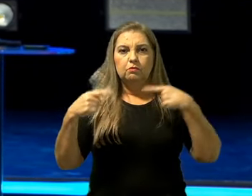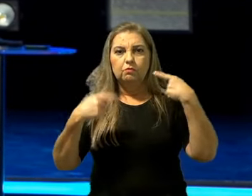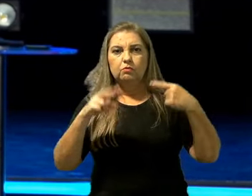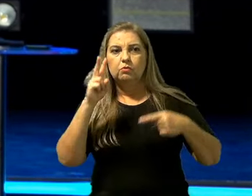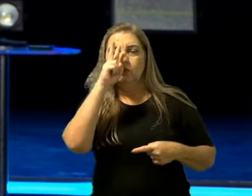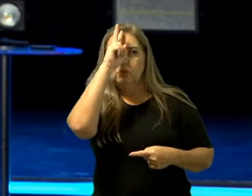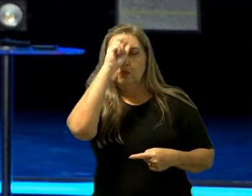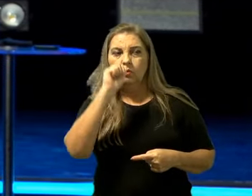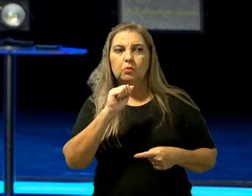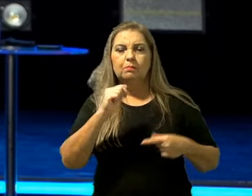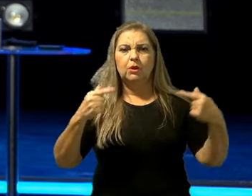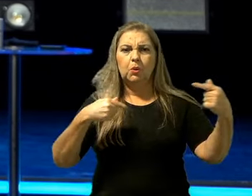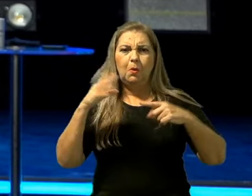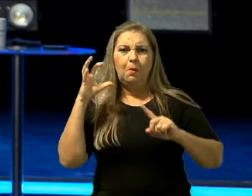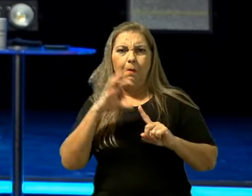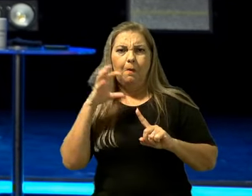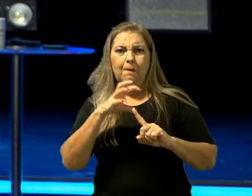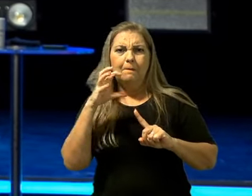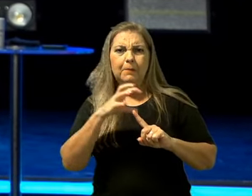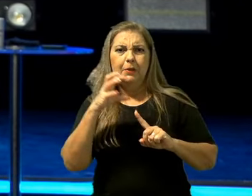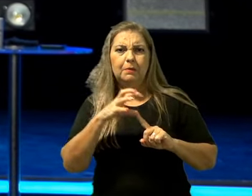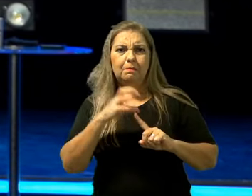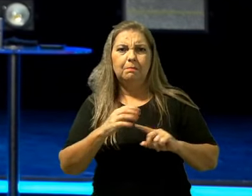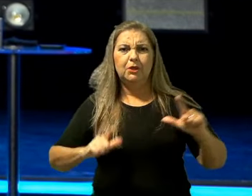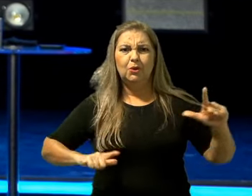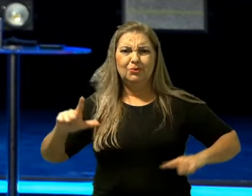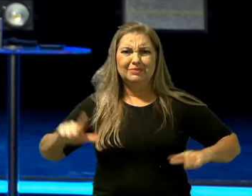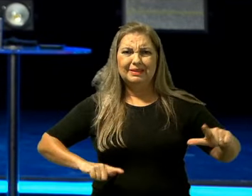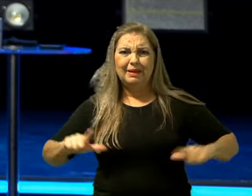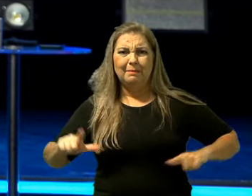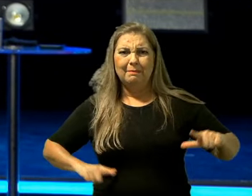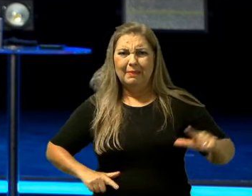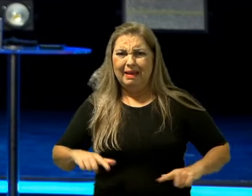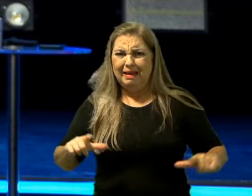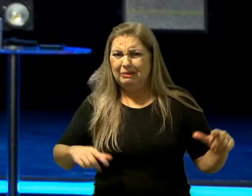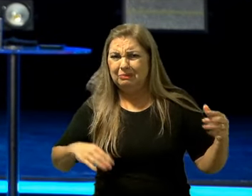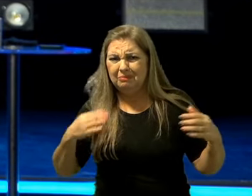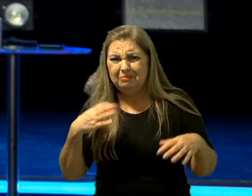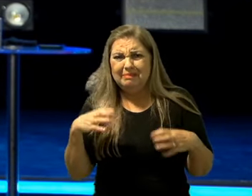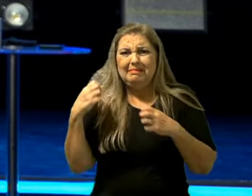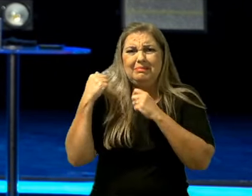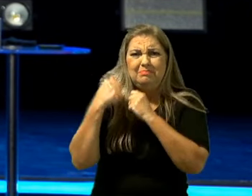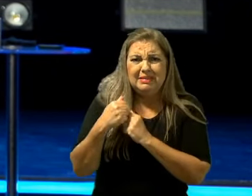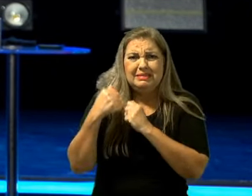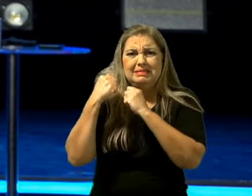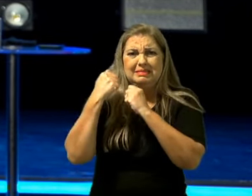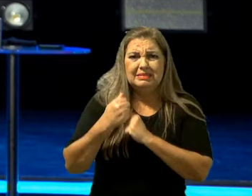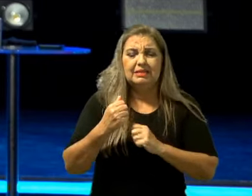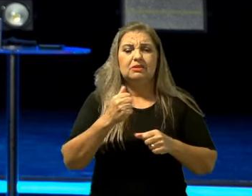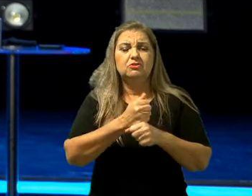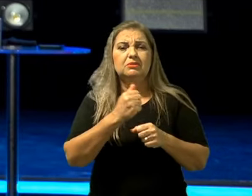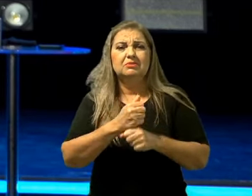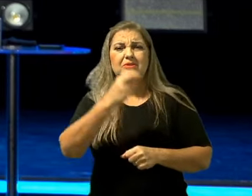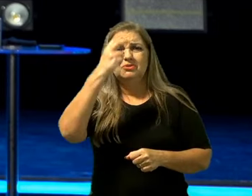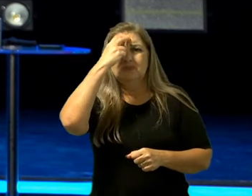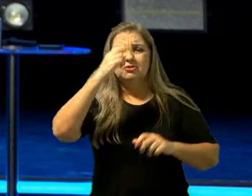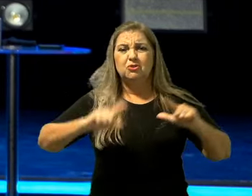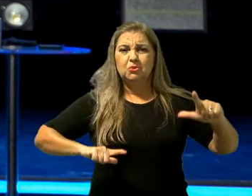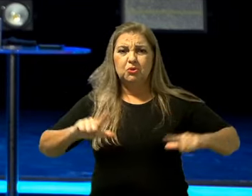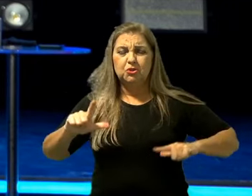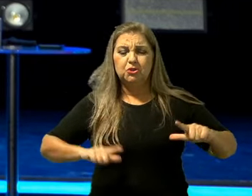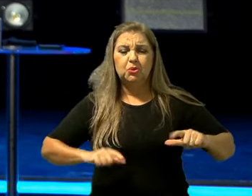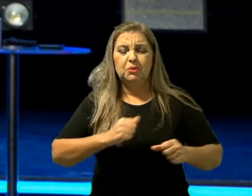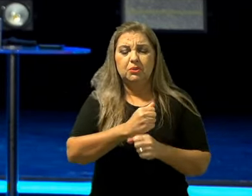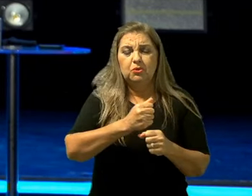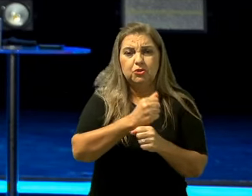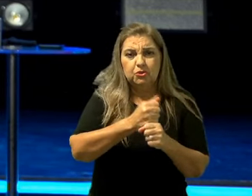os oprimir com tarefas pesadas. E assim os israelitas construíram para o faraó as cidades celeiros de